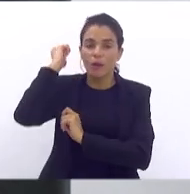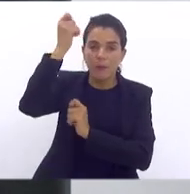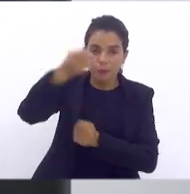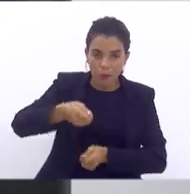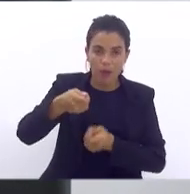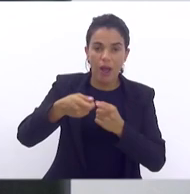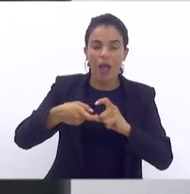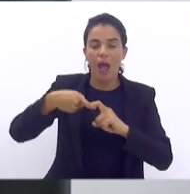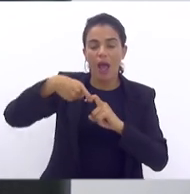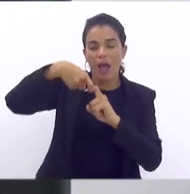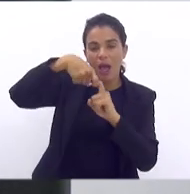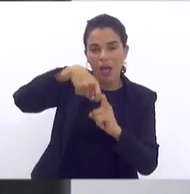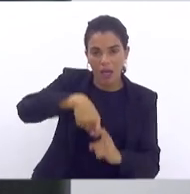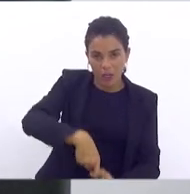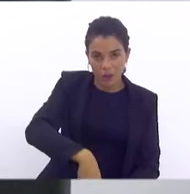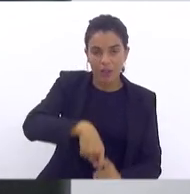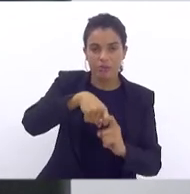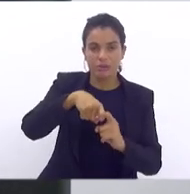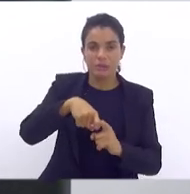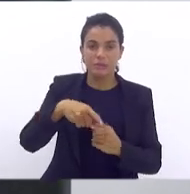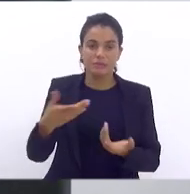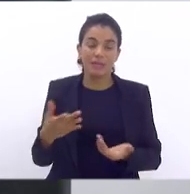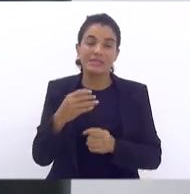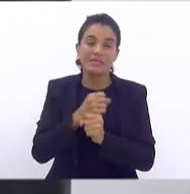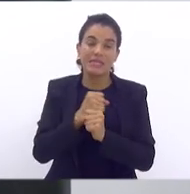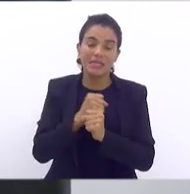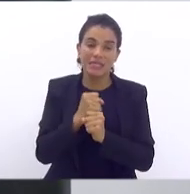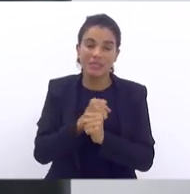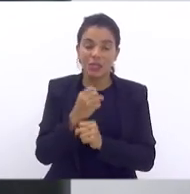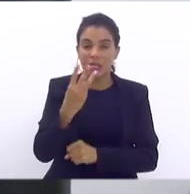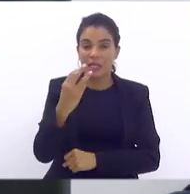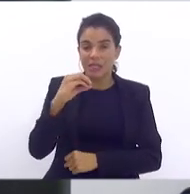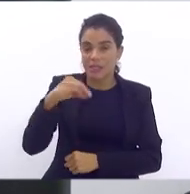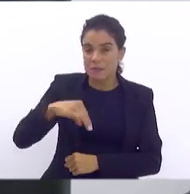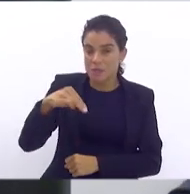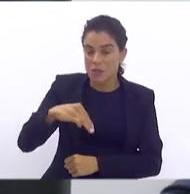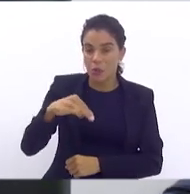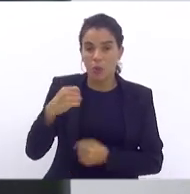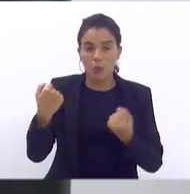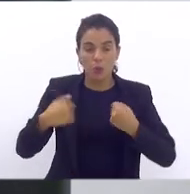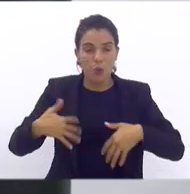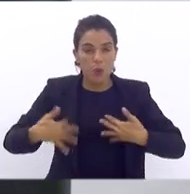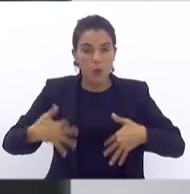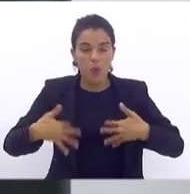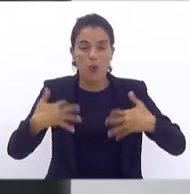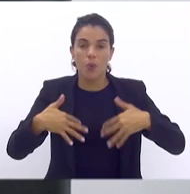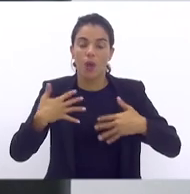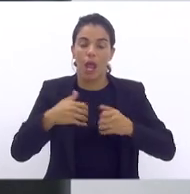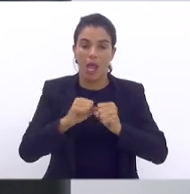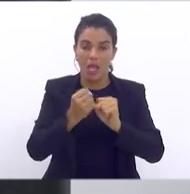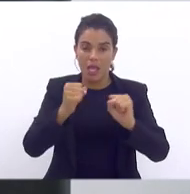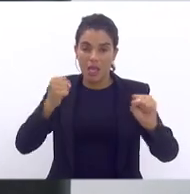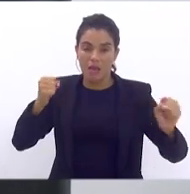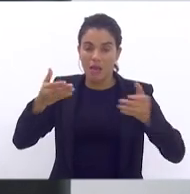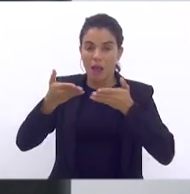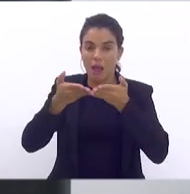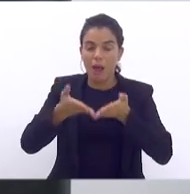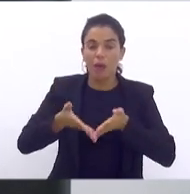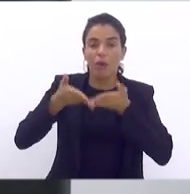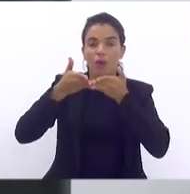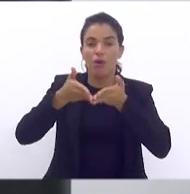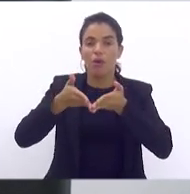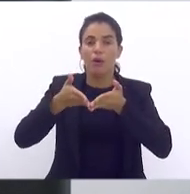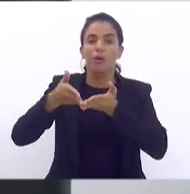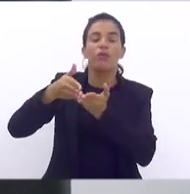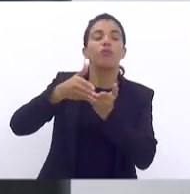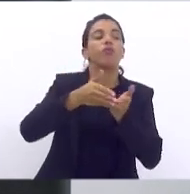já que o motor São Luís não operava há anos. Foram 30 minutos de desespero, até que a imensa embarcação passou a flutuar, à